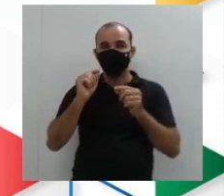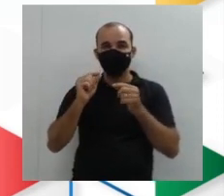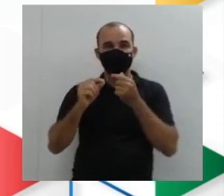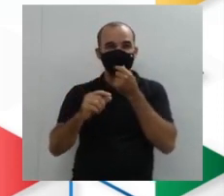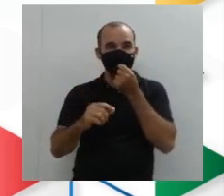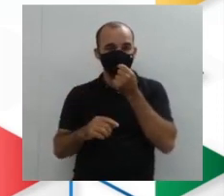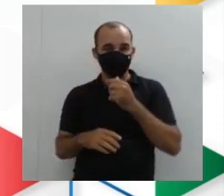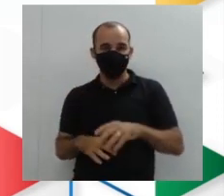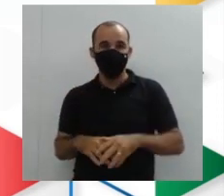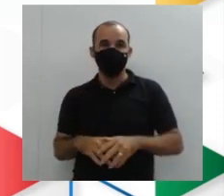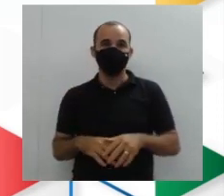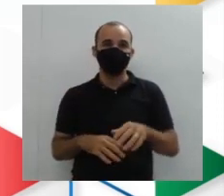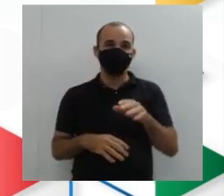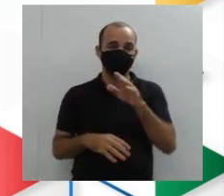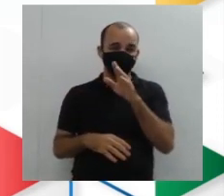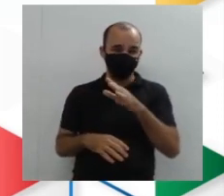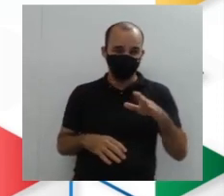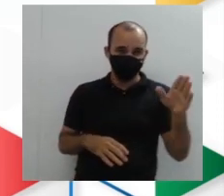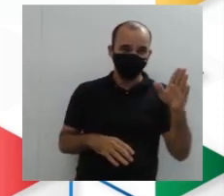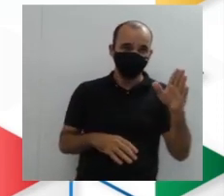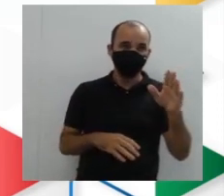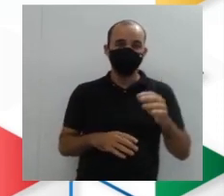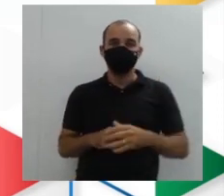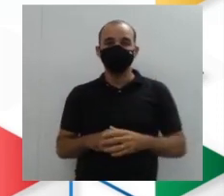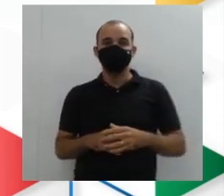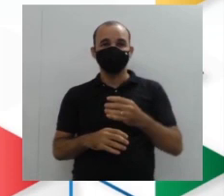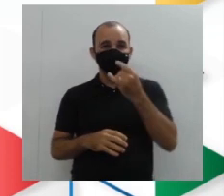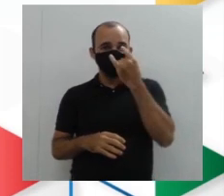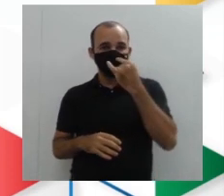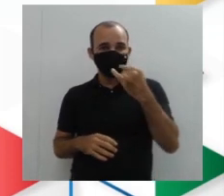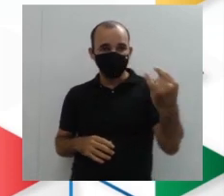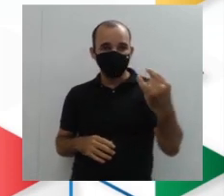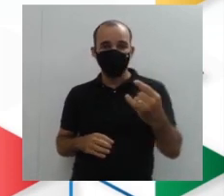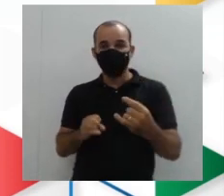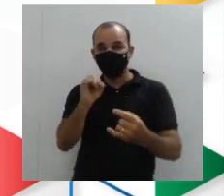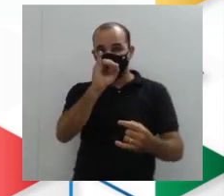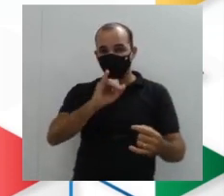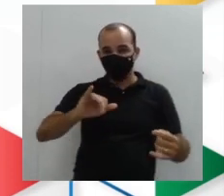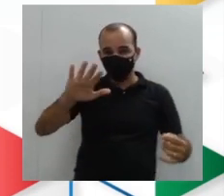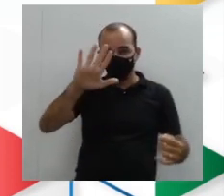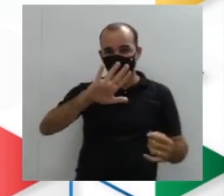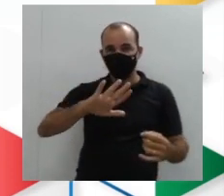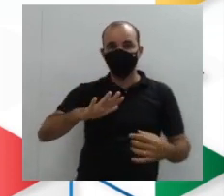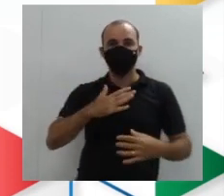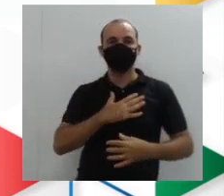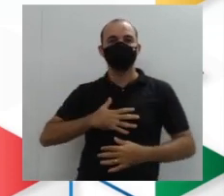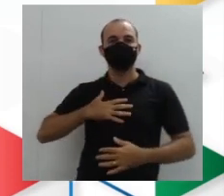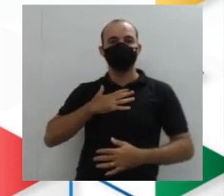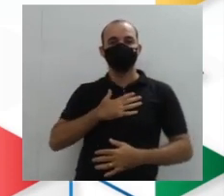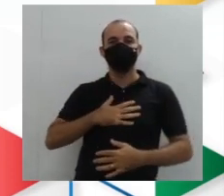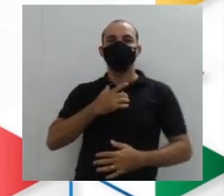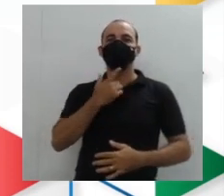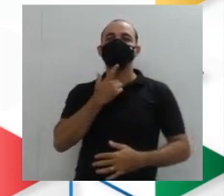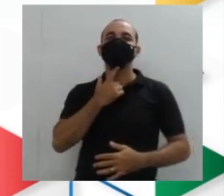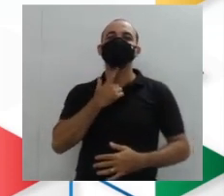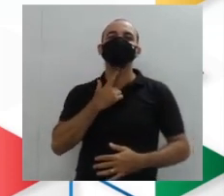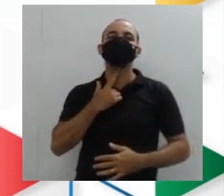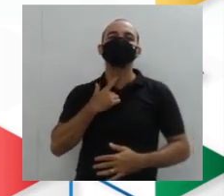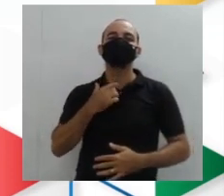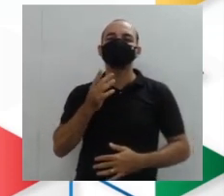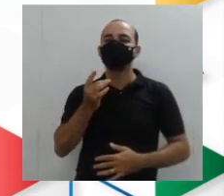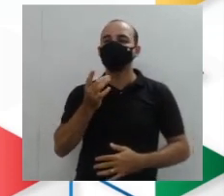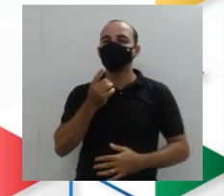nós temos, olha aí, a linguagem é persuasiva, a imagem produz um impacto visual,